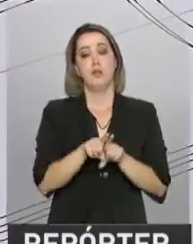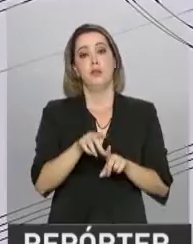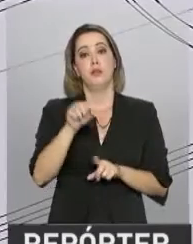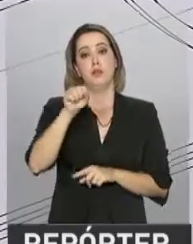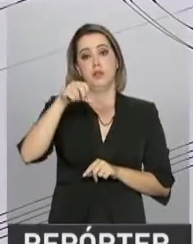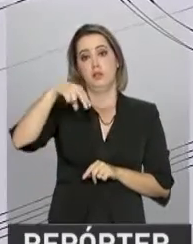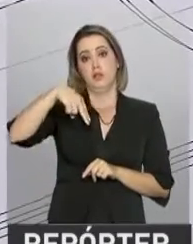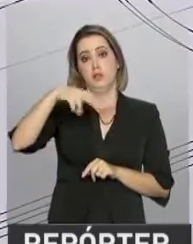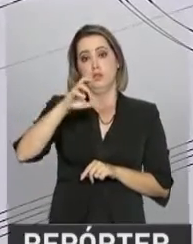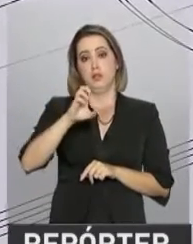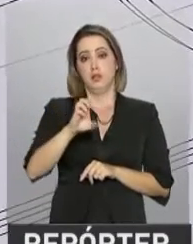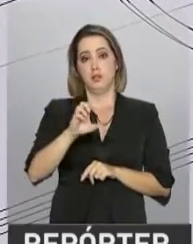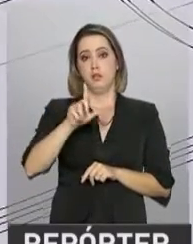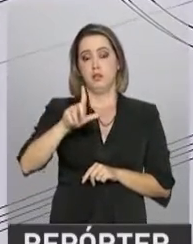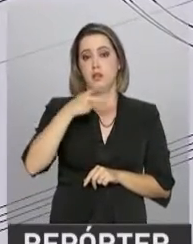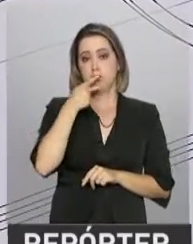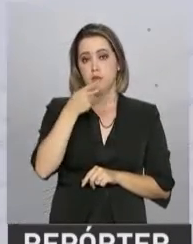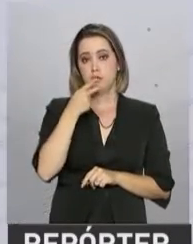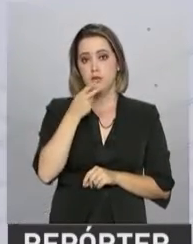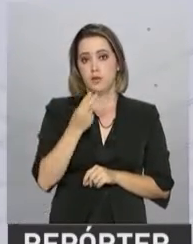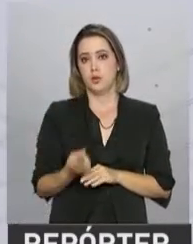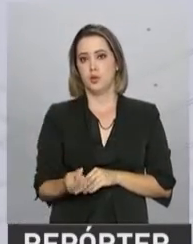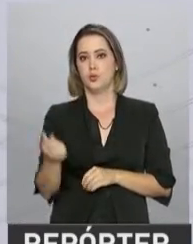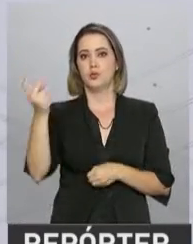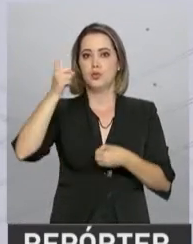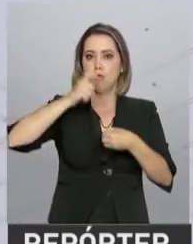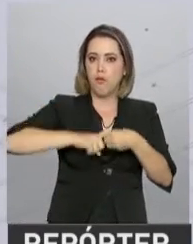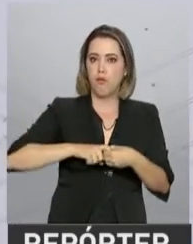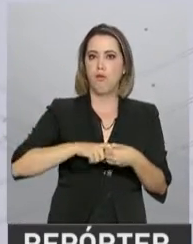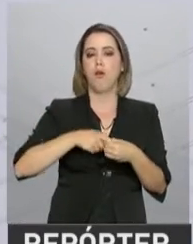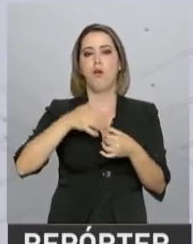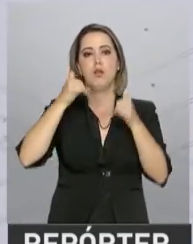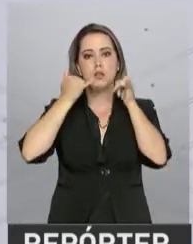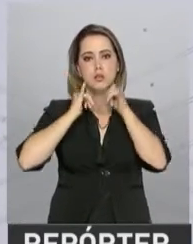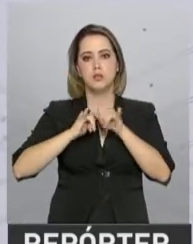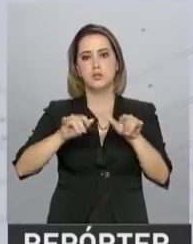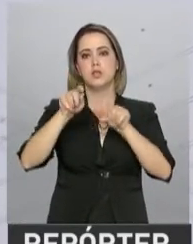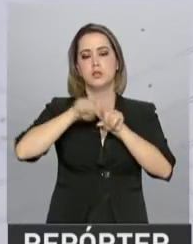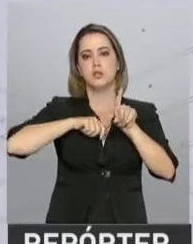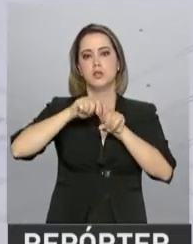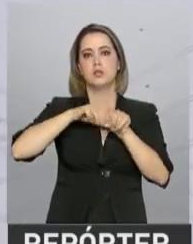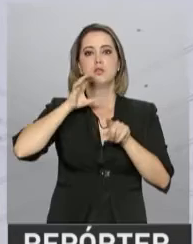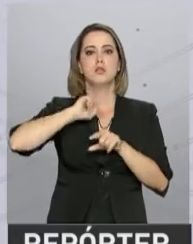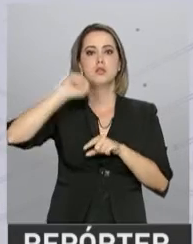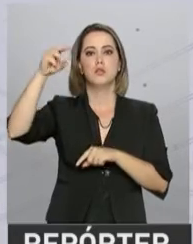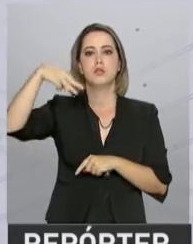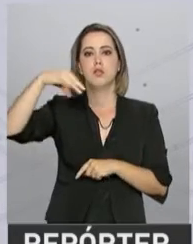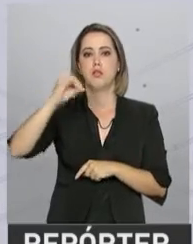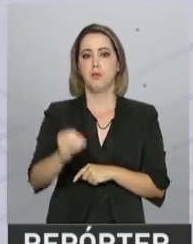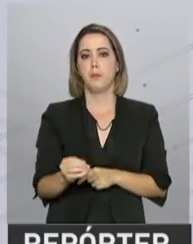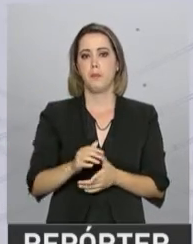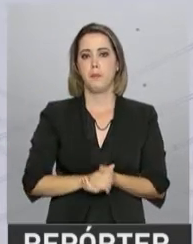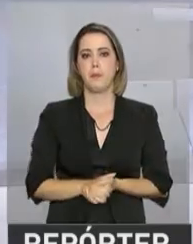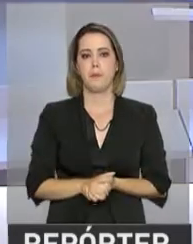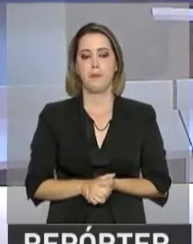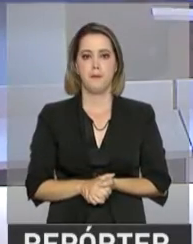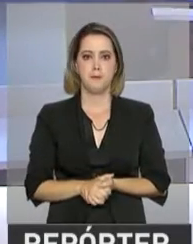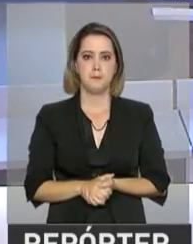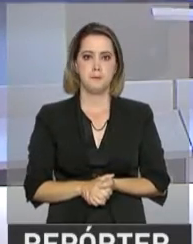anel o dinheiro será devolvido na conta de luz do consumidor entre os meses de abril e maio